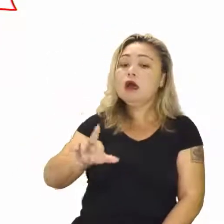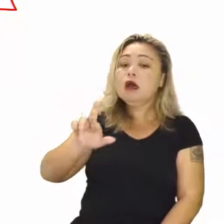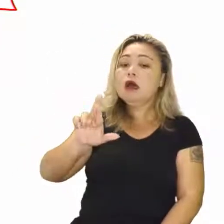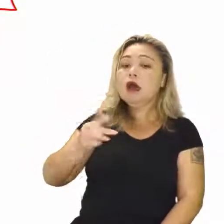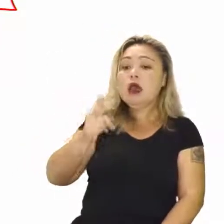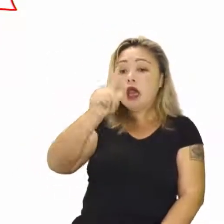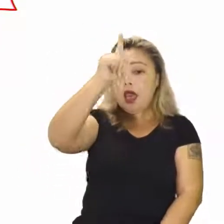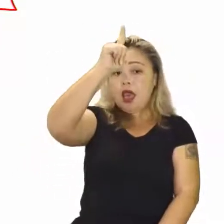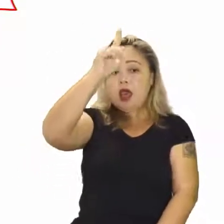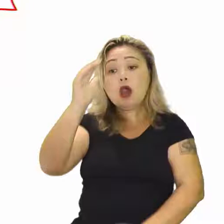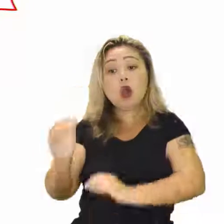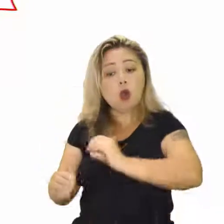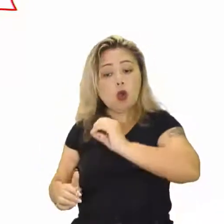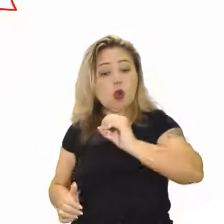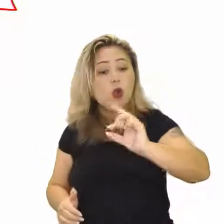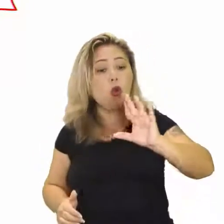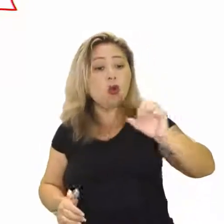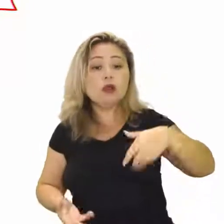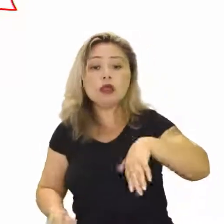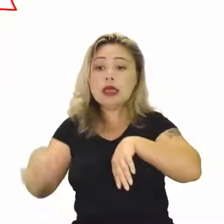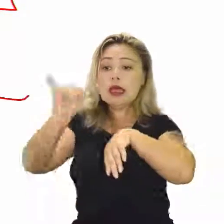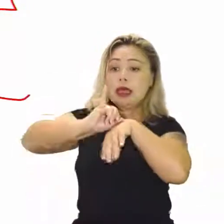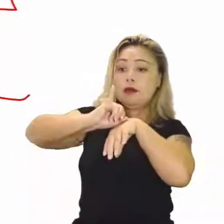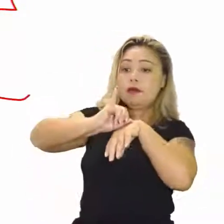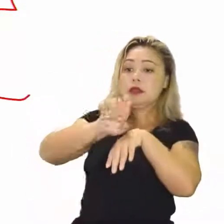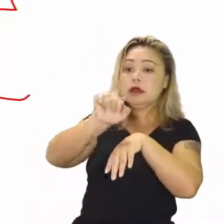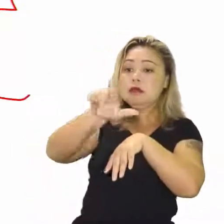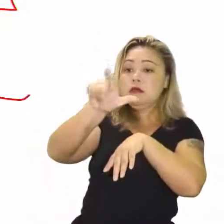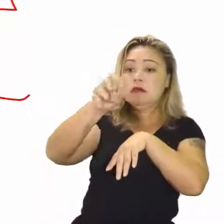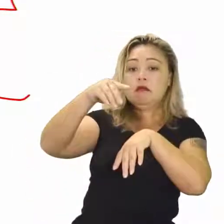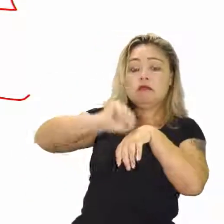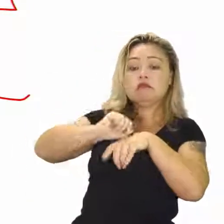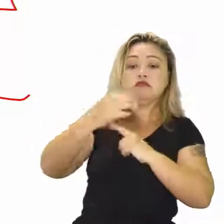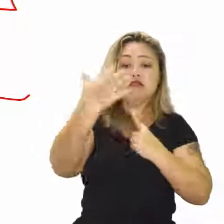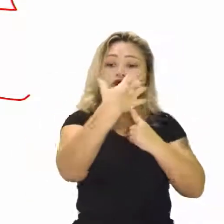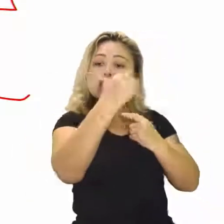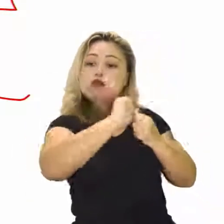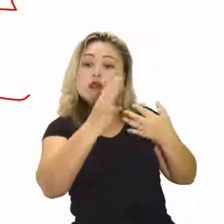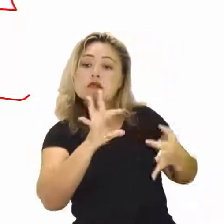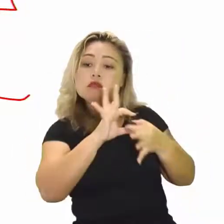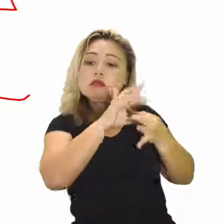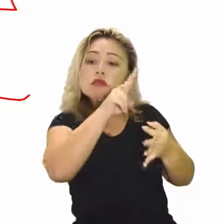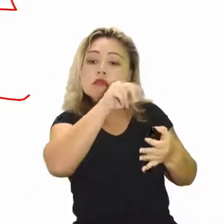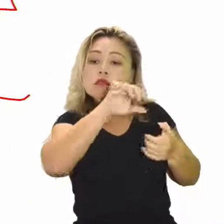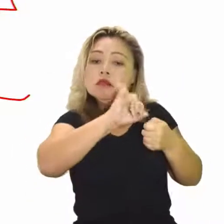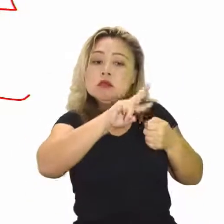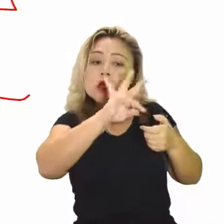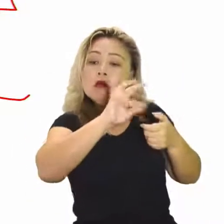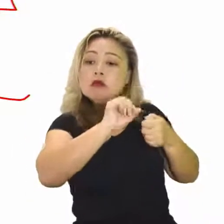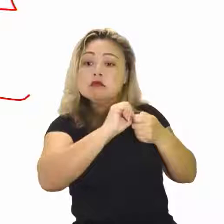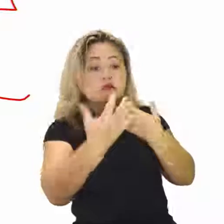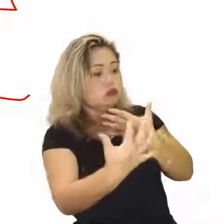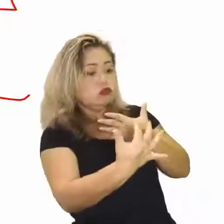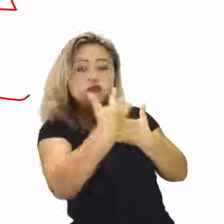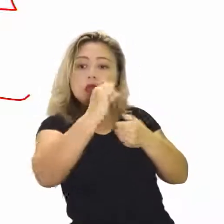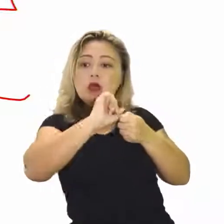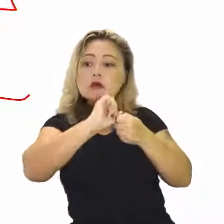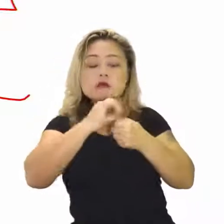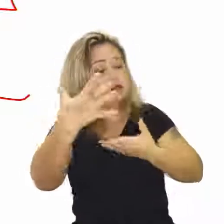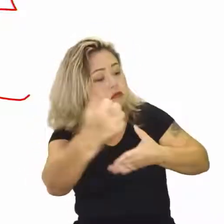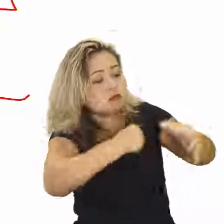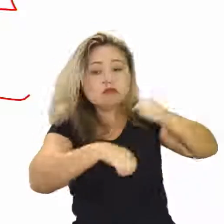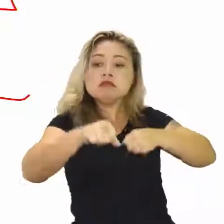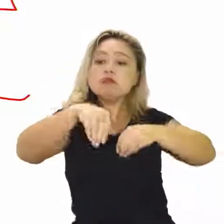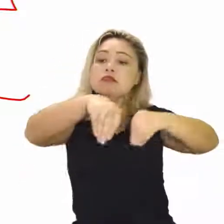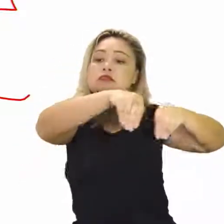Alemanha Oriental, com a capital em Berlim, sob influência da União Soviética. Os soviéticos chegaram em Berlim e eles